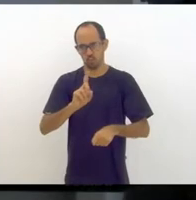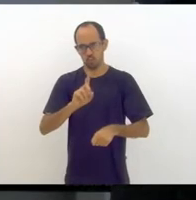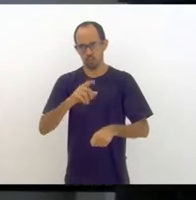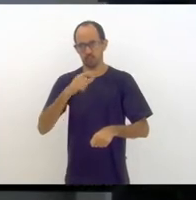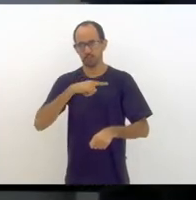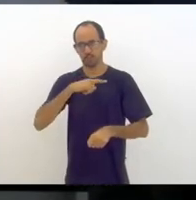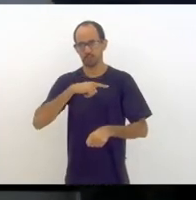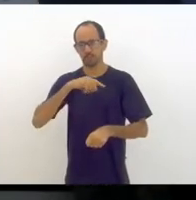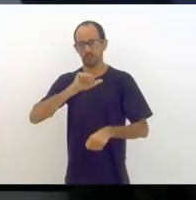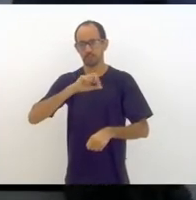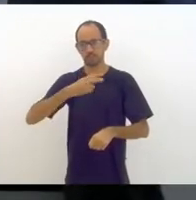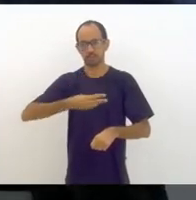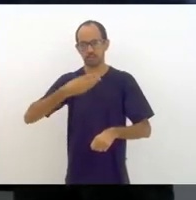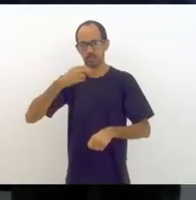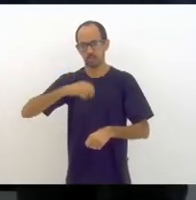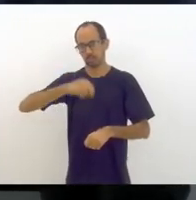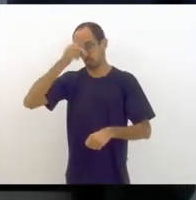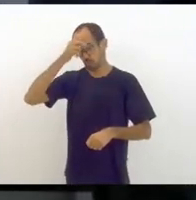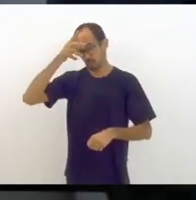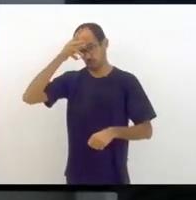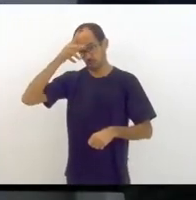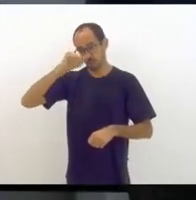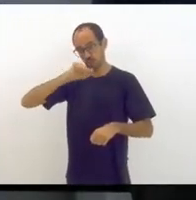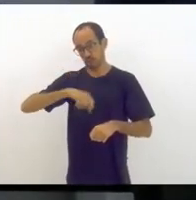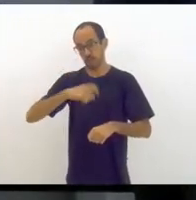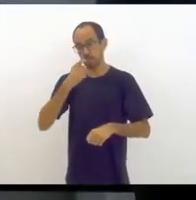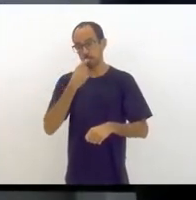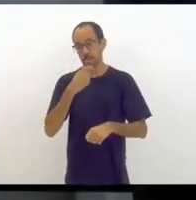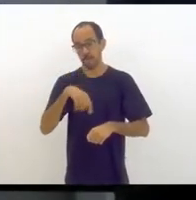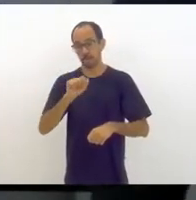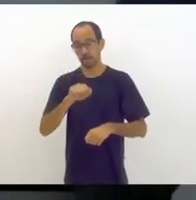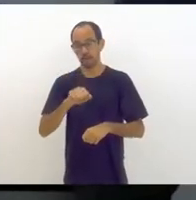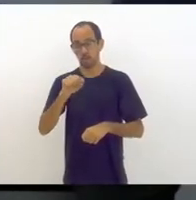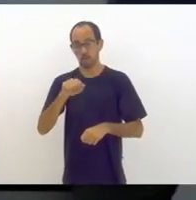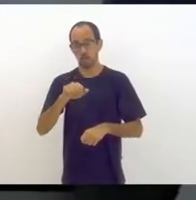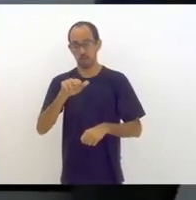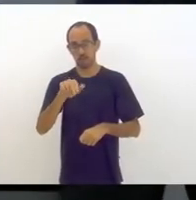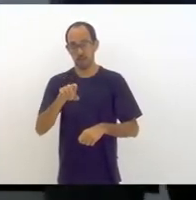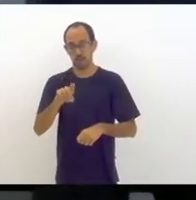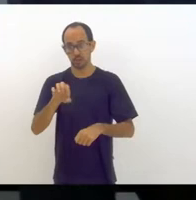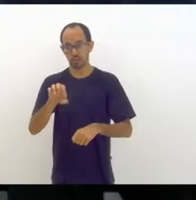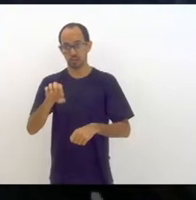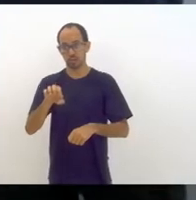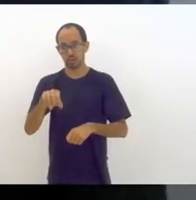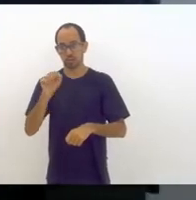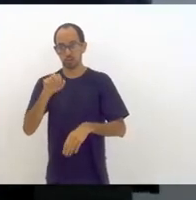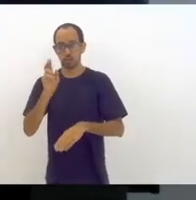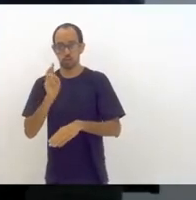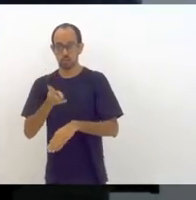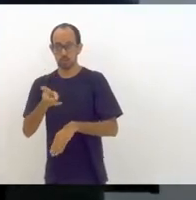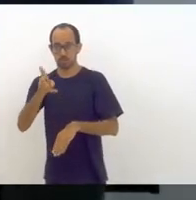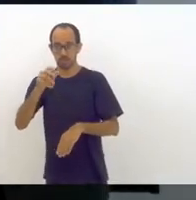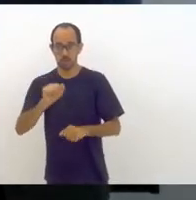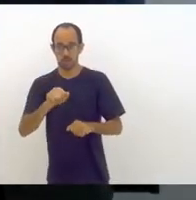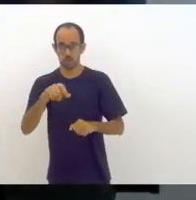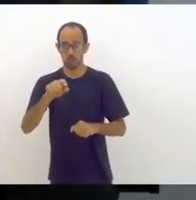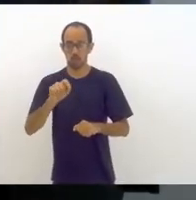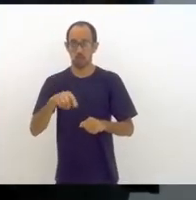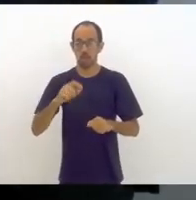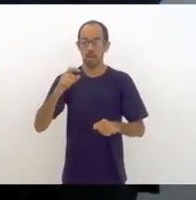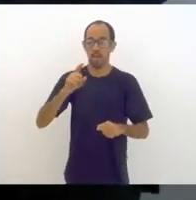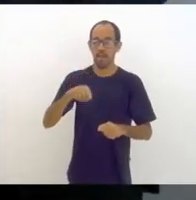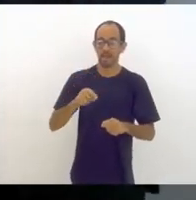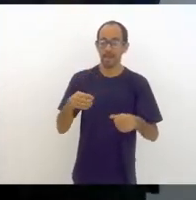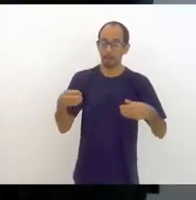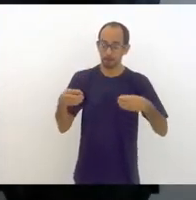13 municípios hoje, que têm sobreposição com o limite da unidade de conservação, são municípios que estão, em grande parte, na calha do Rio Paraíba do